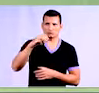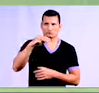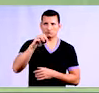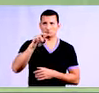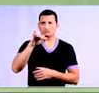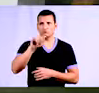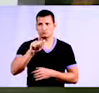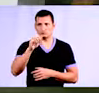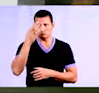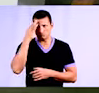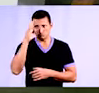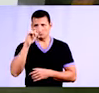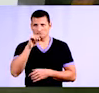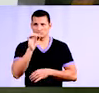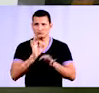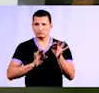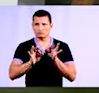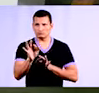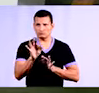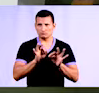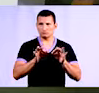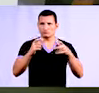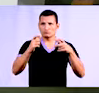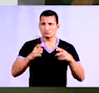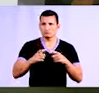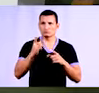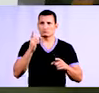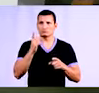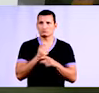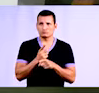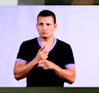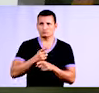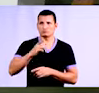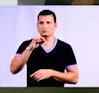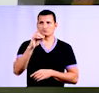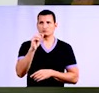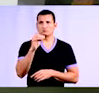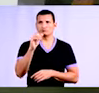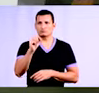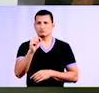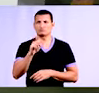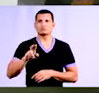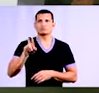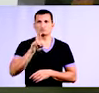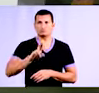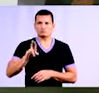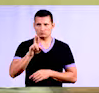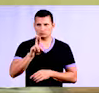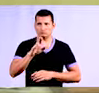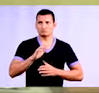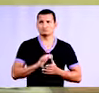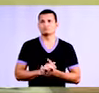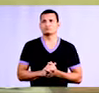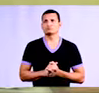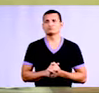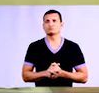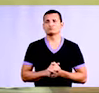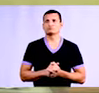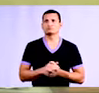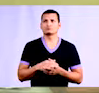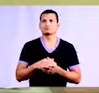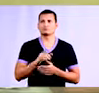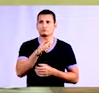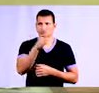de forma a localizar onde estão os dados a ser utilizado e manipulado? Perfeitamente. Inclusive, você lembra